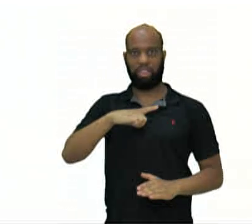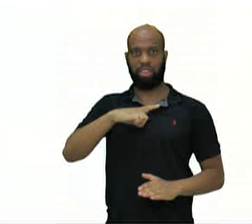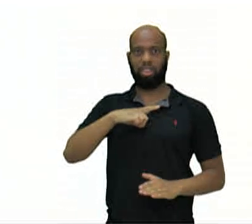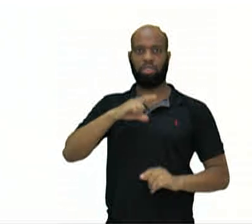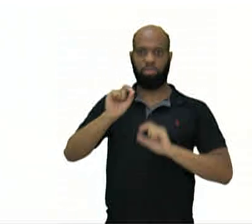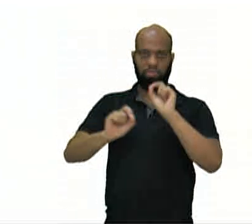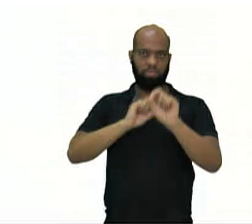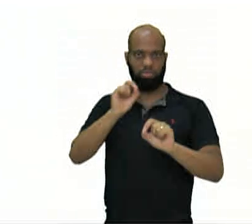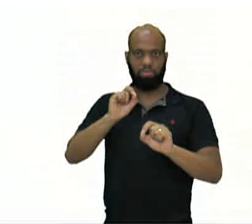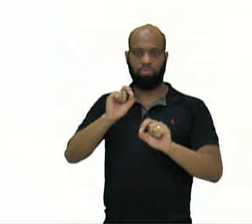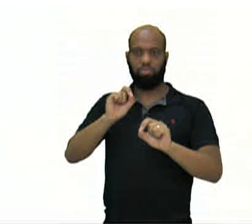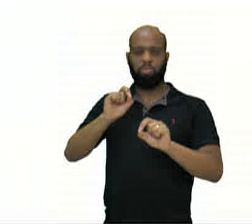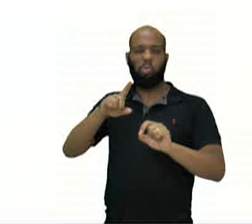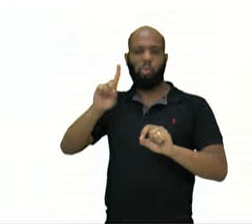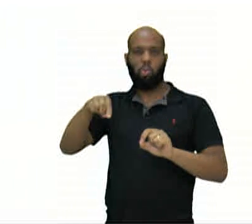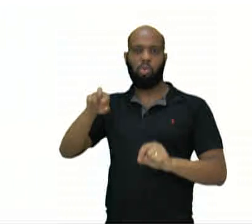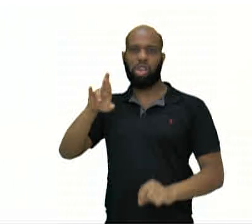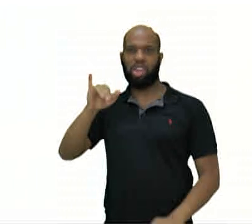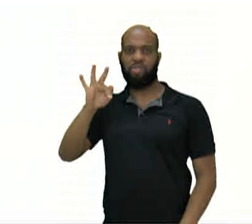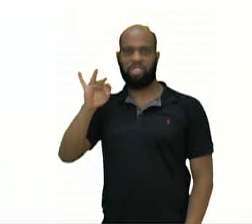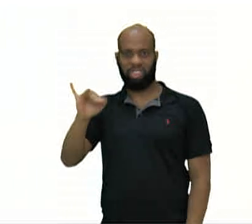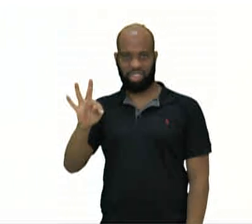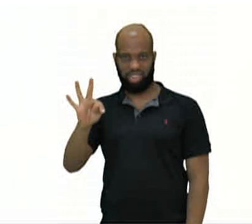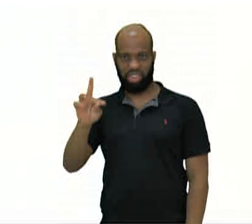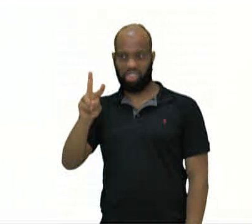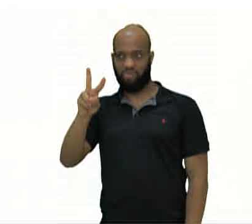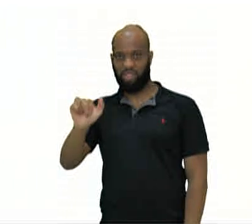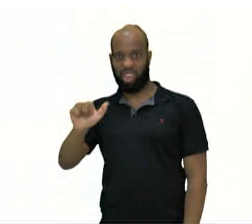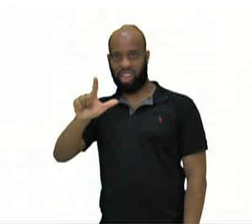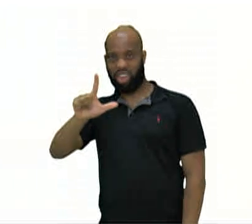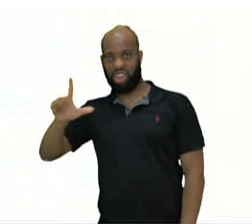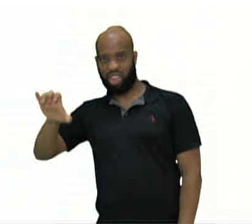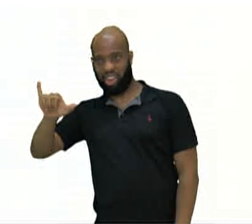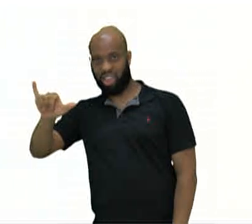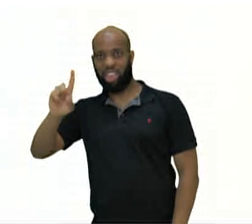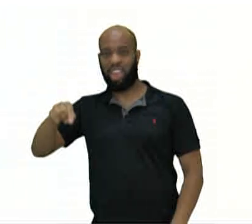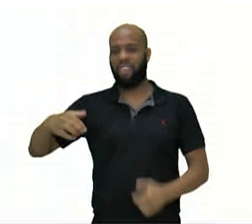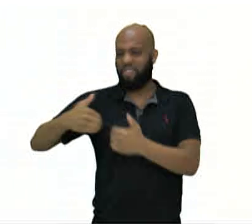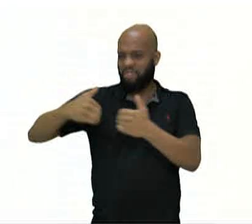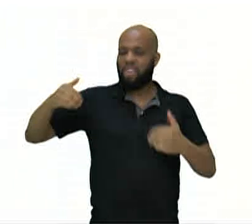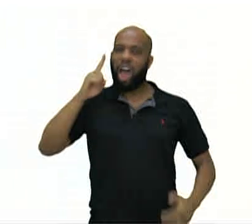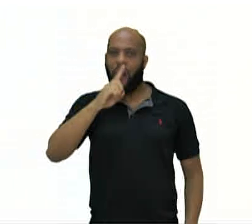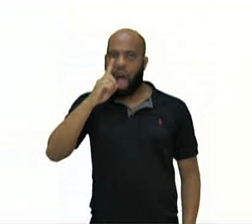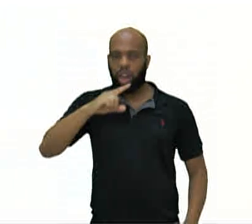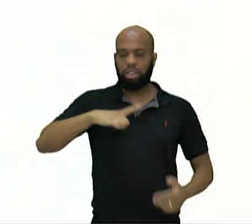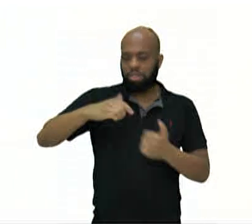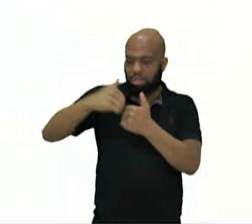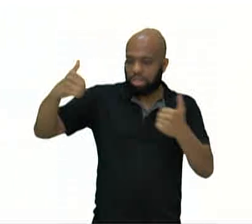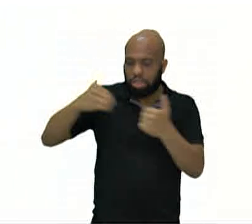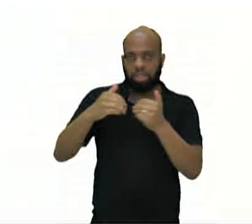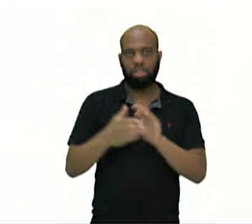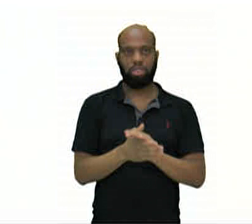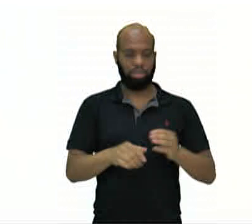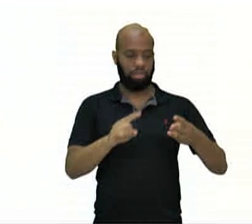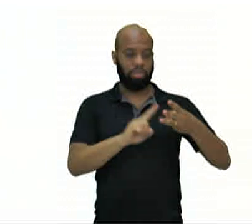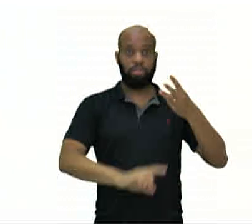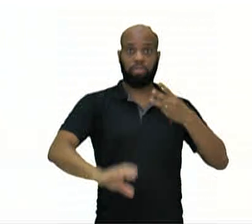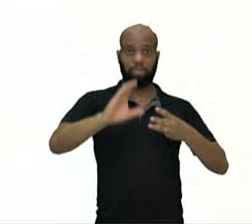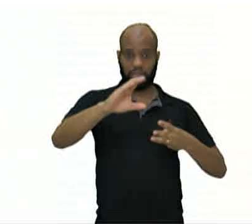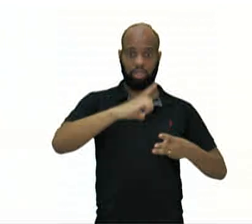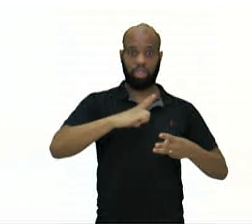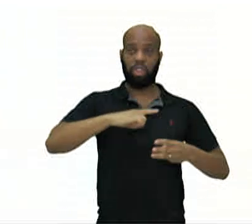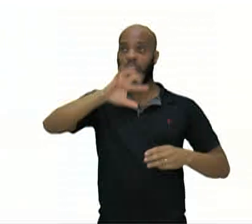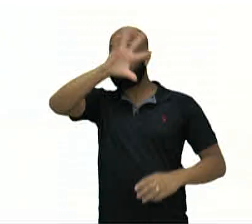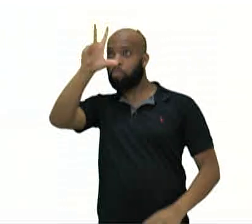um falhamento na porção ocidental do continente. Cuidado lá. Letra C. Grande parte do